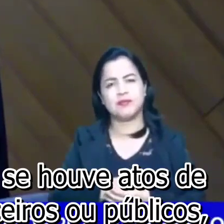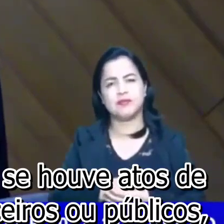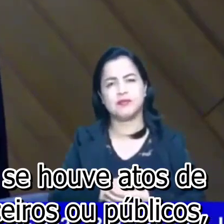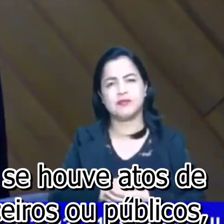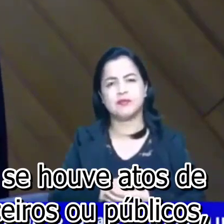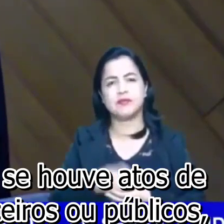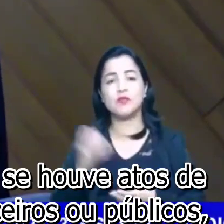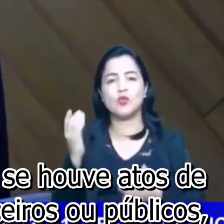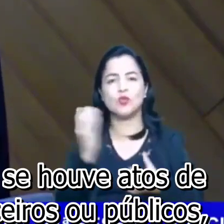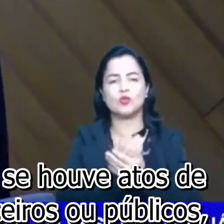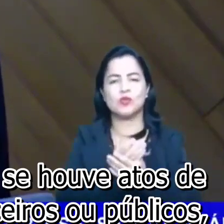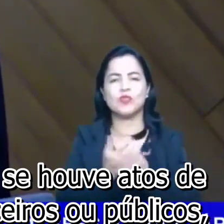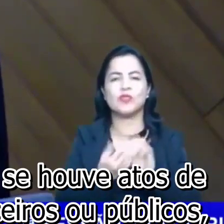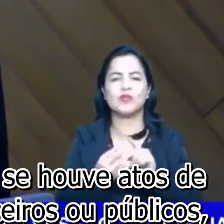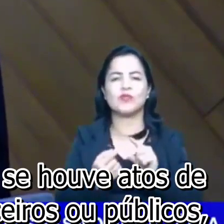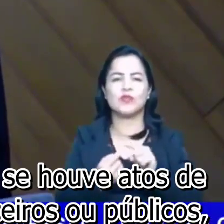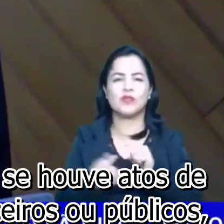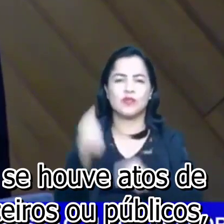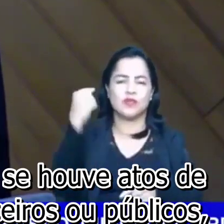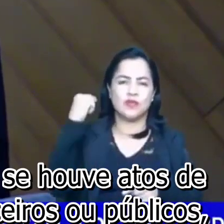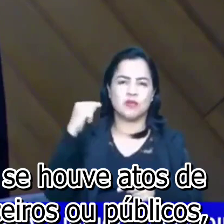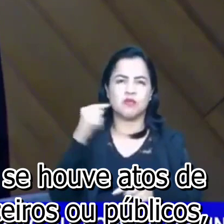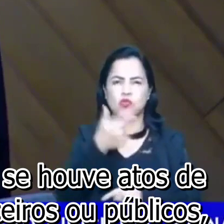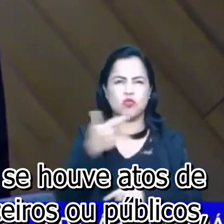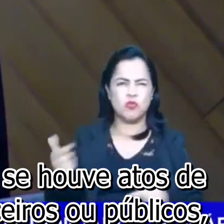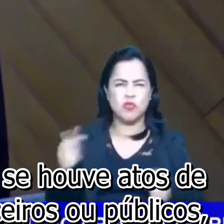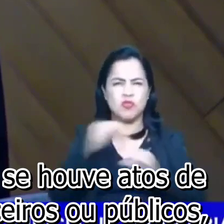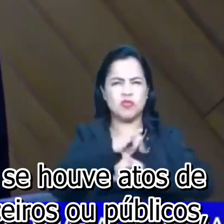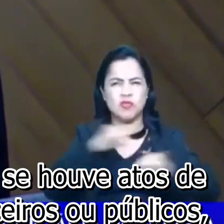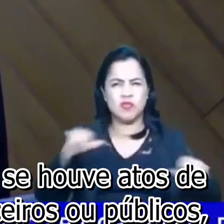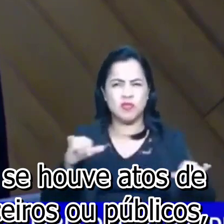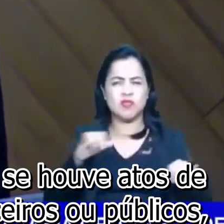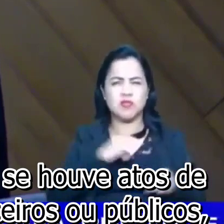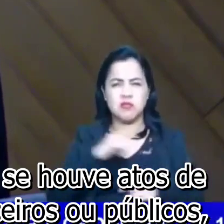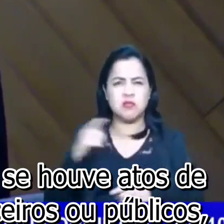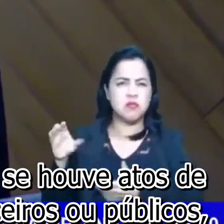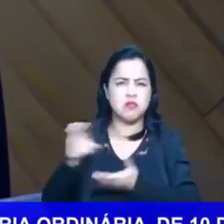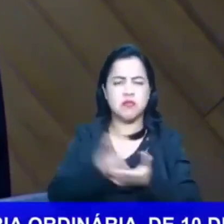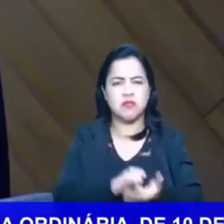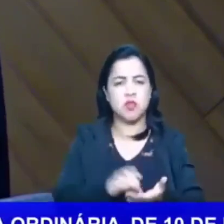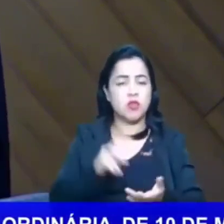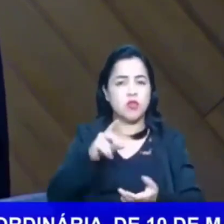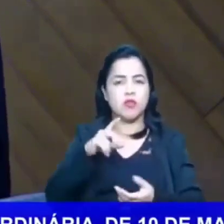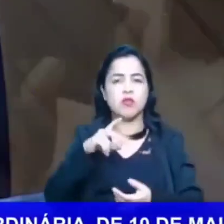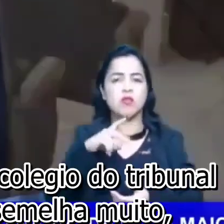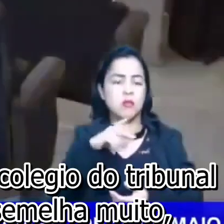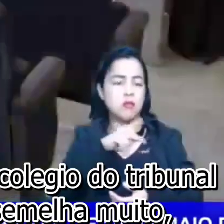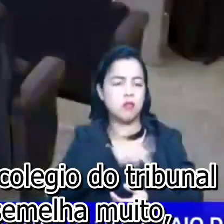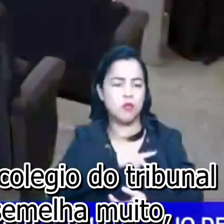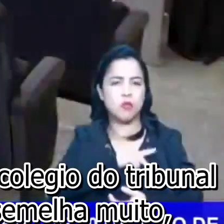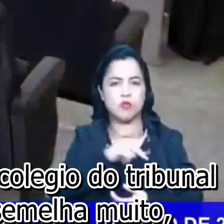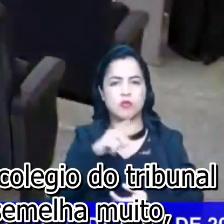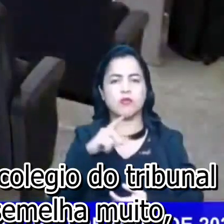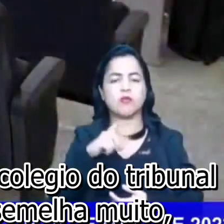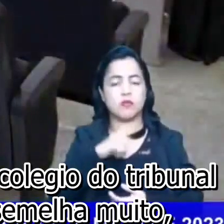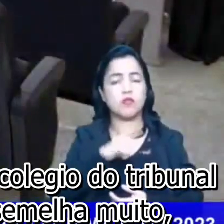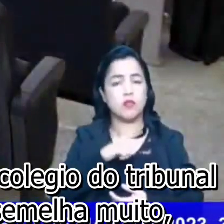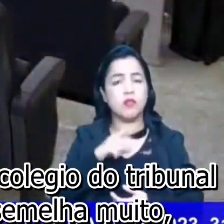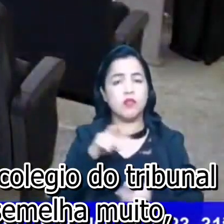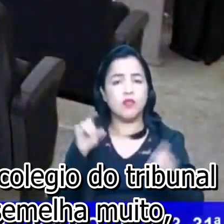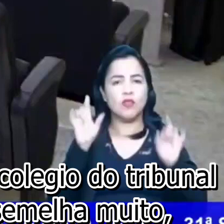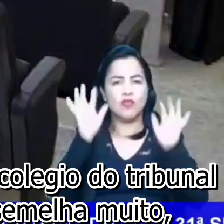no julgado anterior, não sei se ficou convencionado se houve atos de campanha, mas não houve, né, despesa de recursos financeiros ou públicos, onde a gente teve a